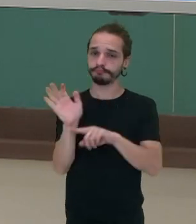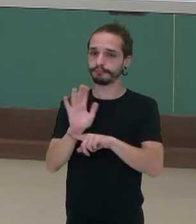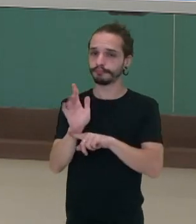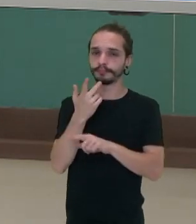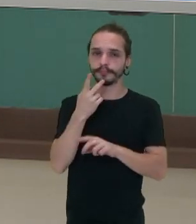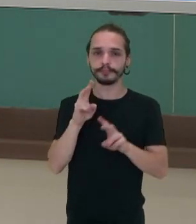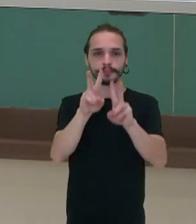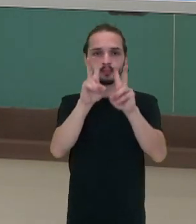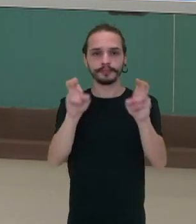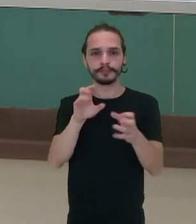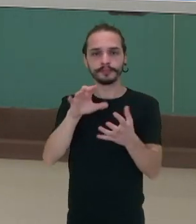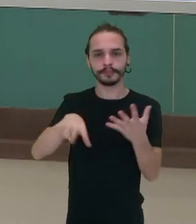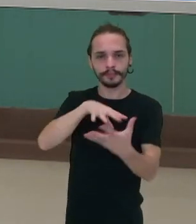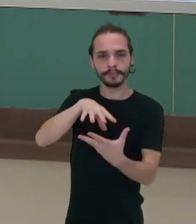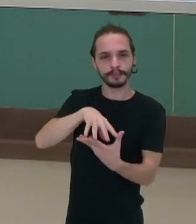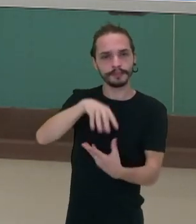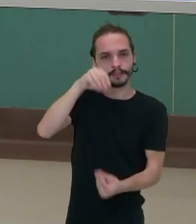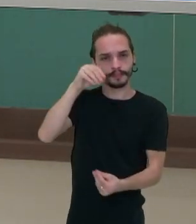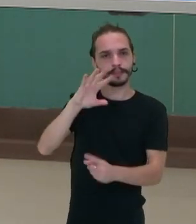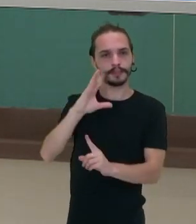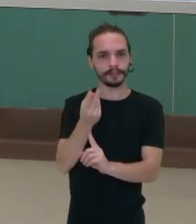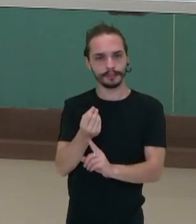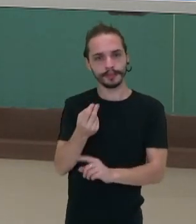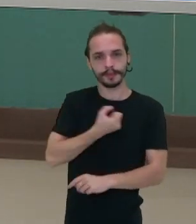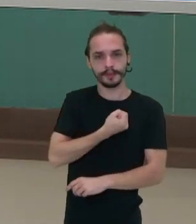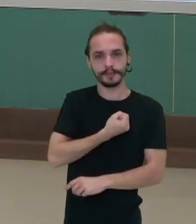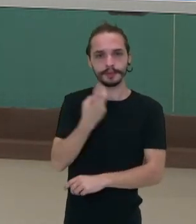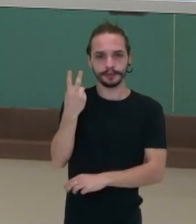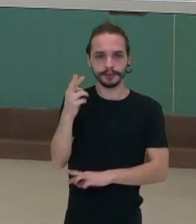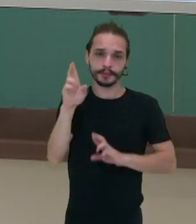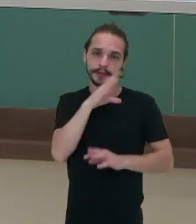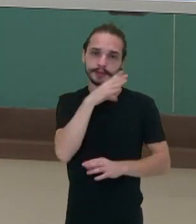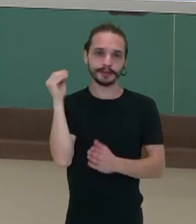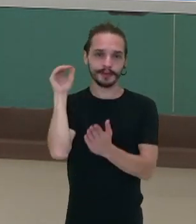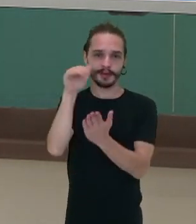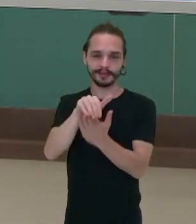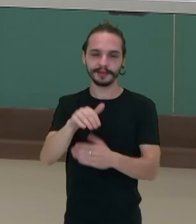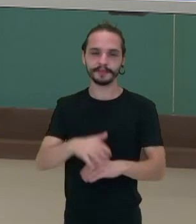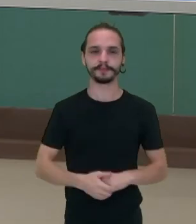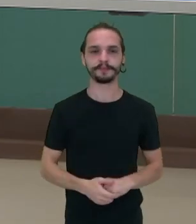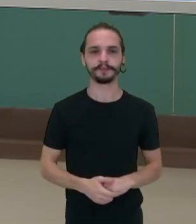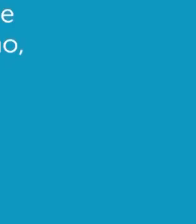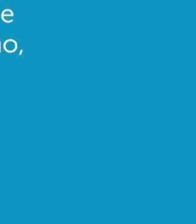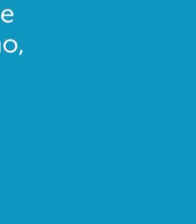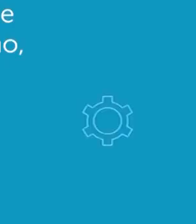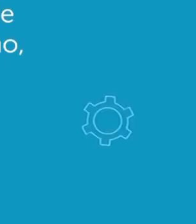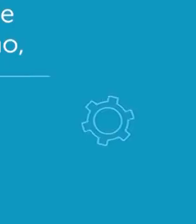falamos sobre a arte barroca, parte número 2. Espero que tenham gostado. Até a próxima oportunidade.